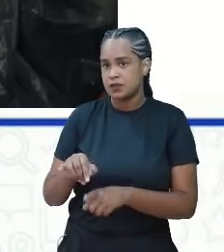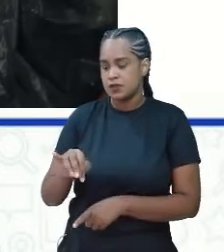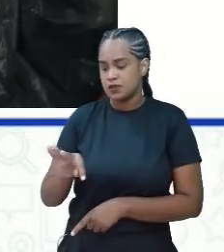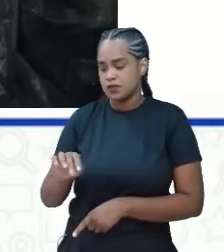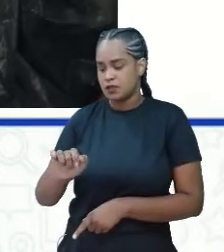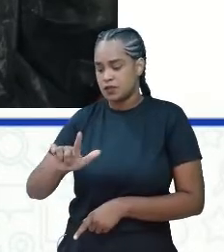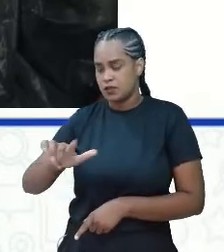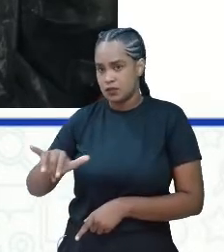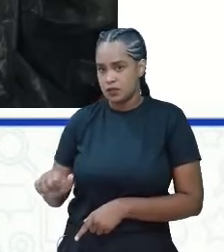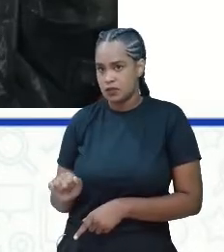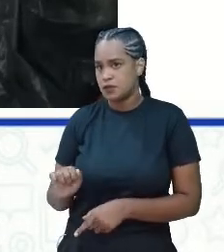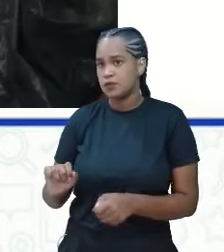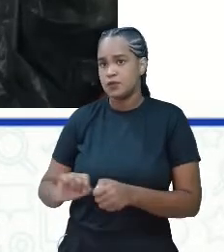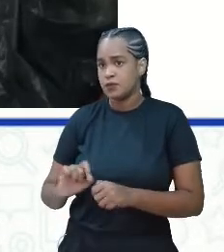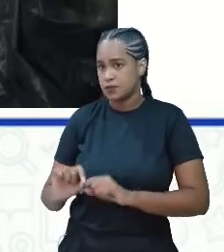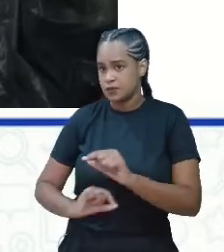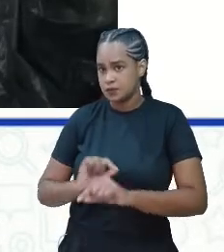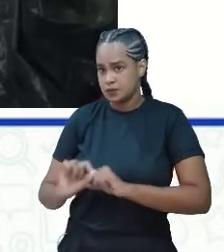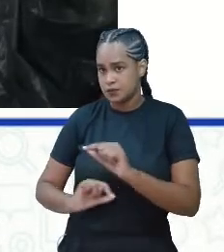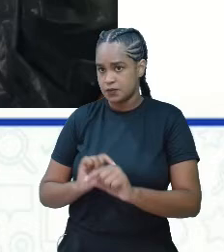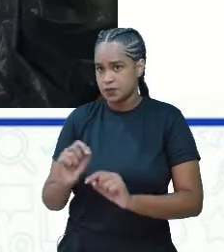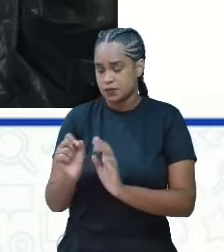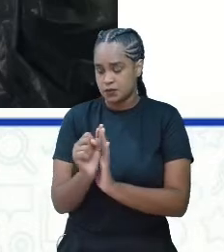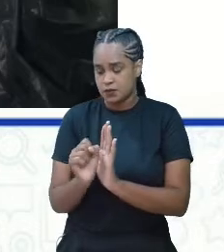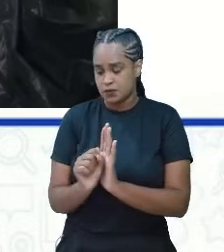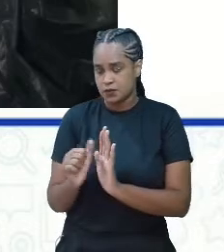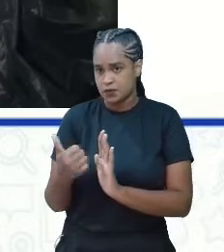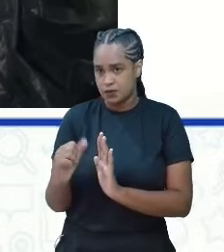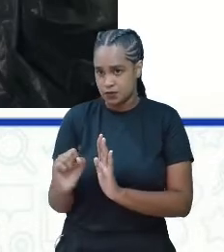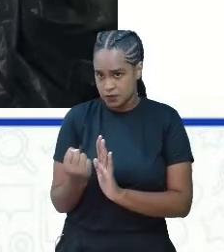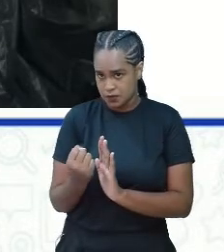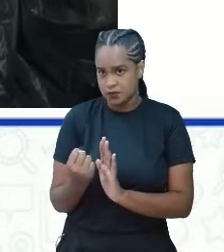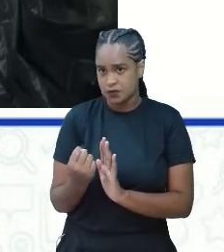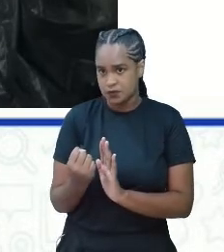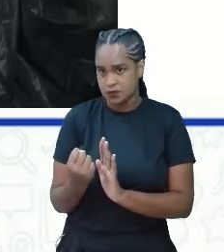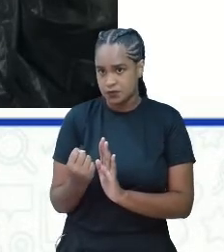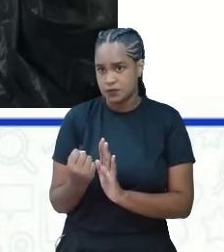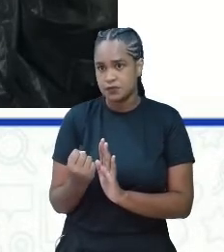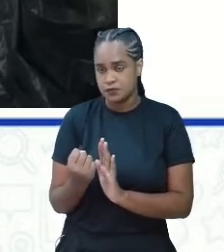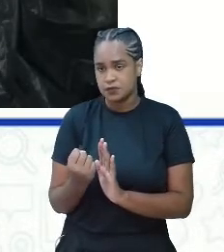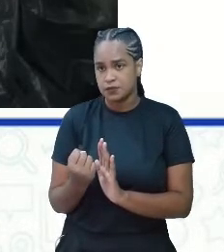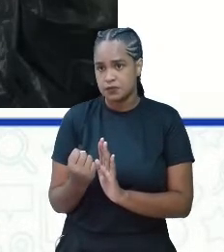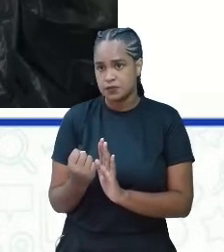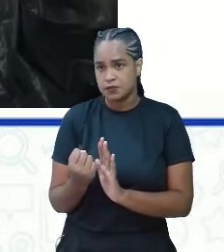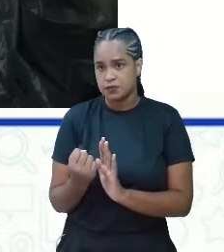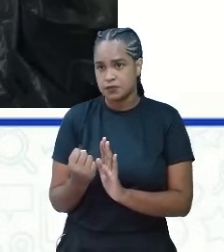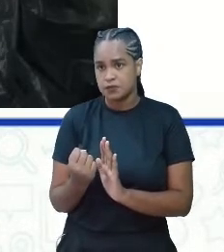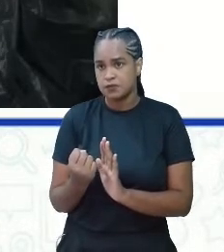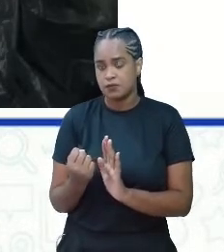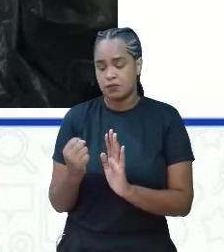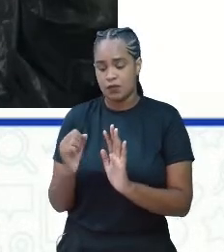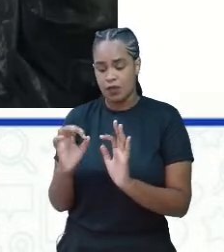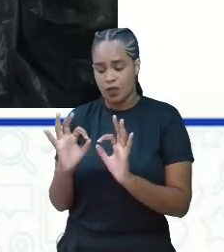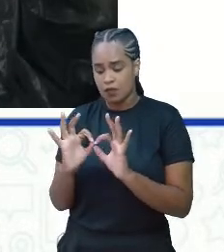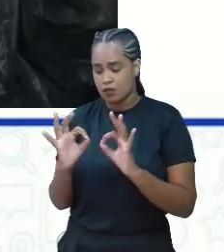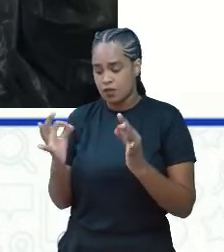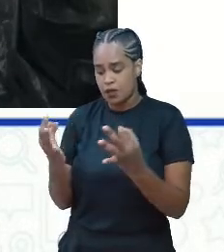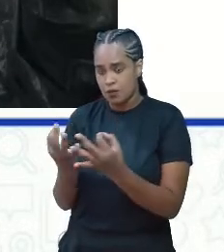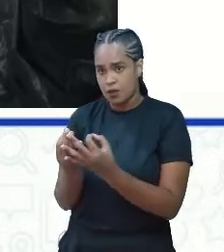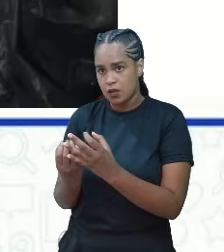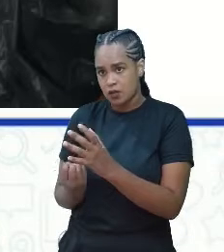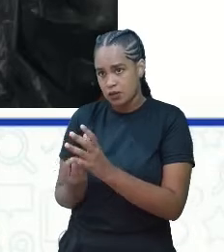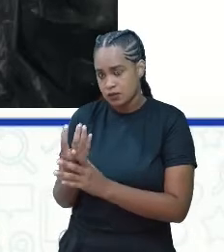Eles no século XVIII, eles consultaram as famílias dos fabricantes de alaúdes, chama